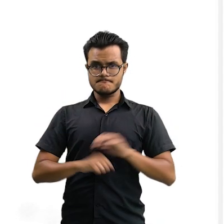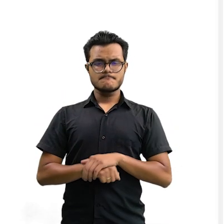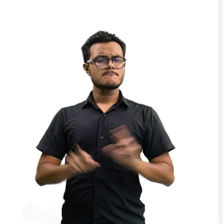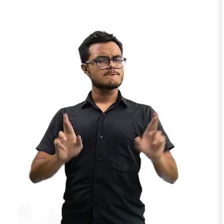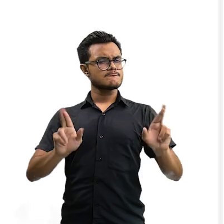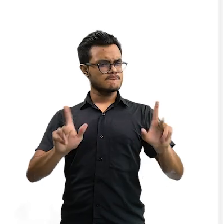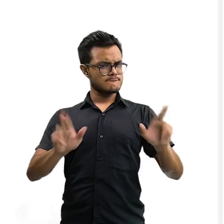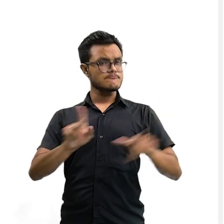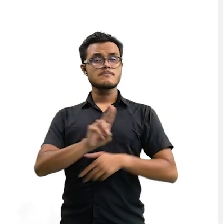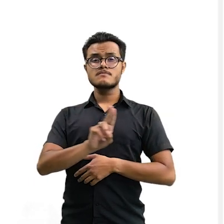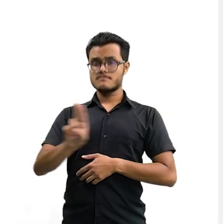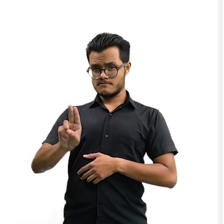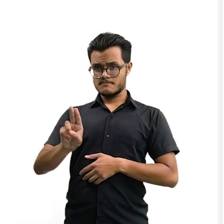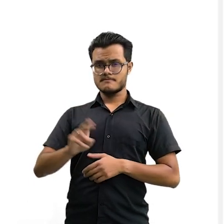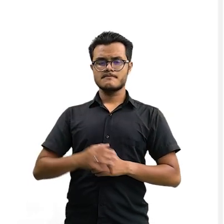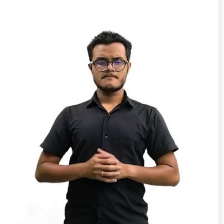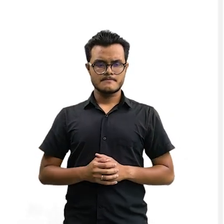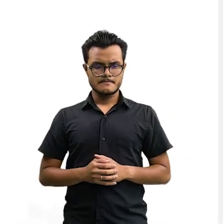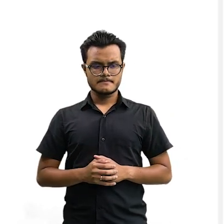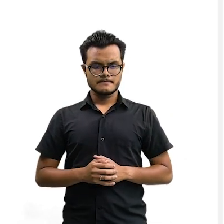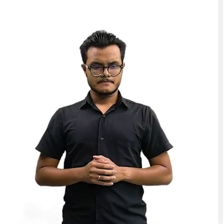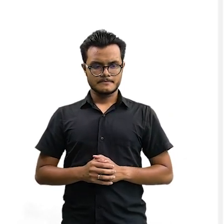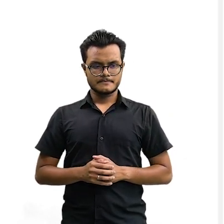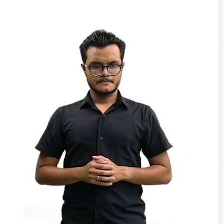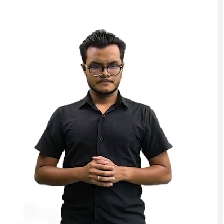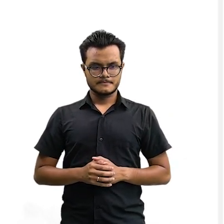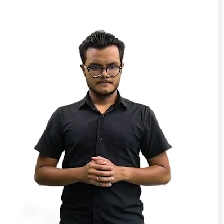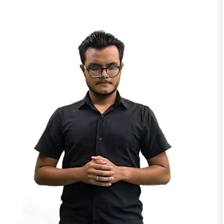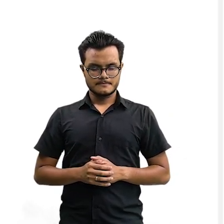carboxihemoglobina. Então, ó,